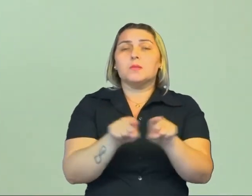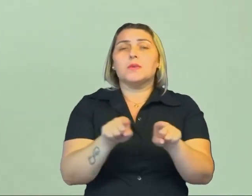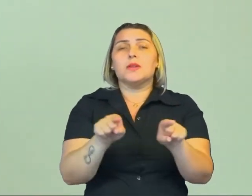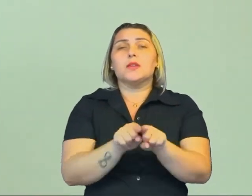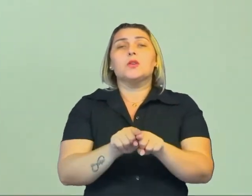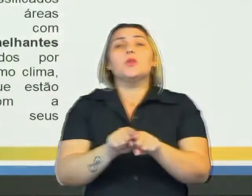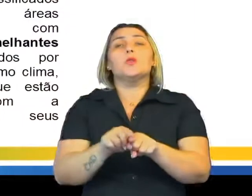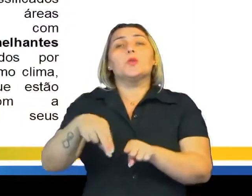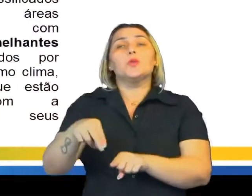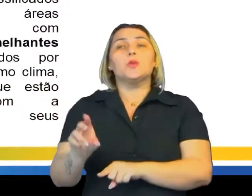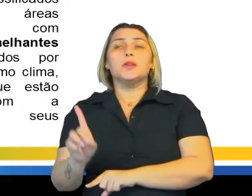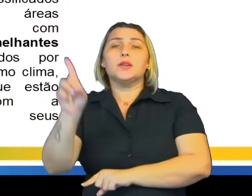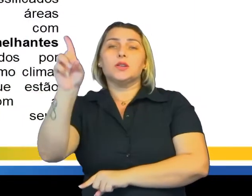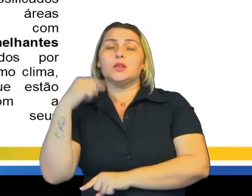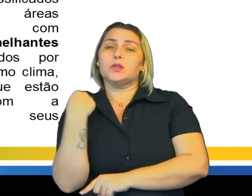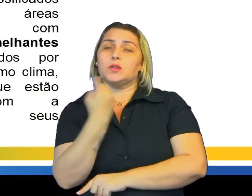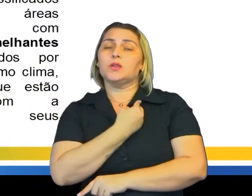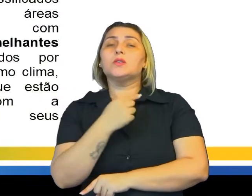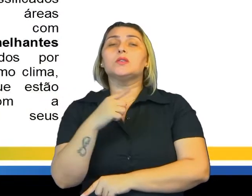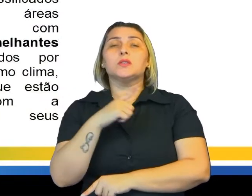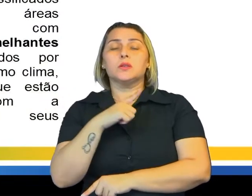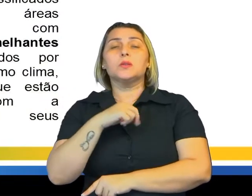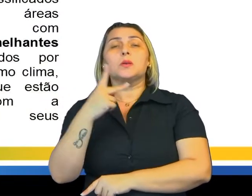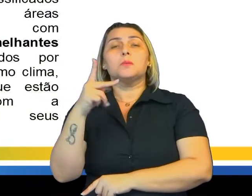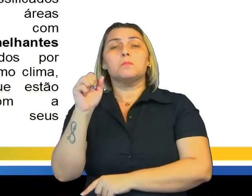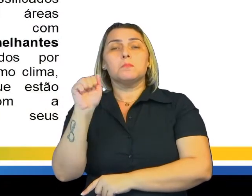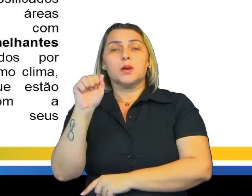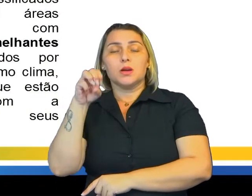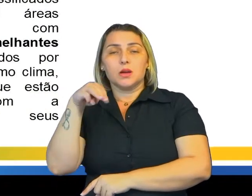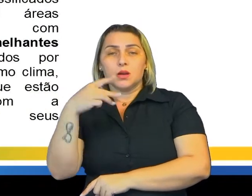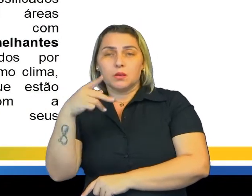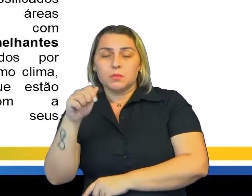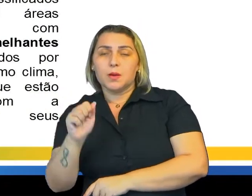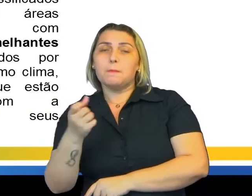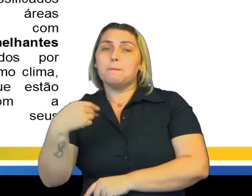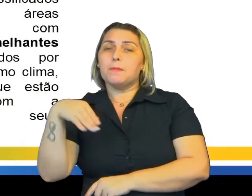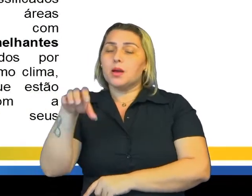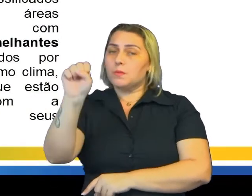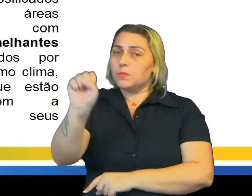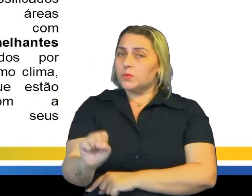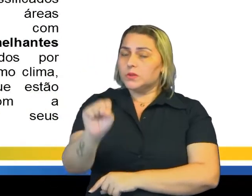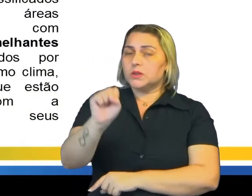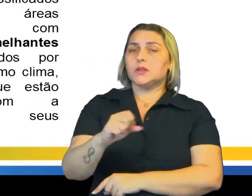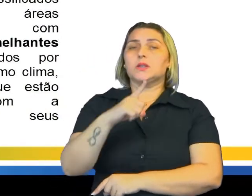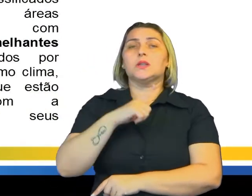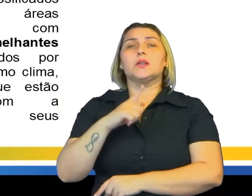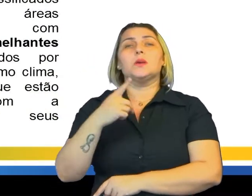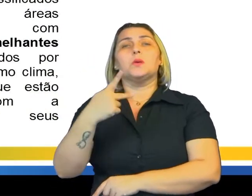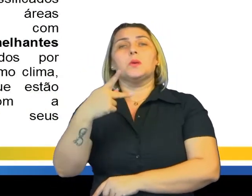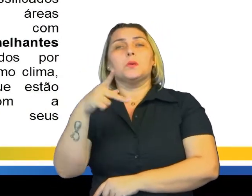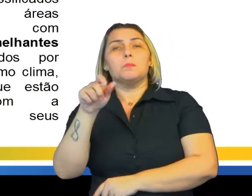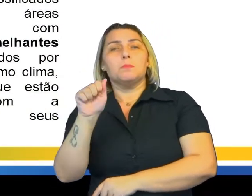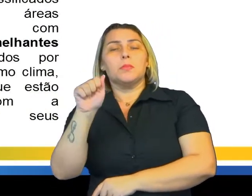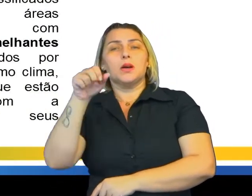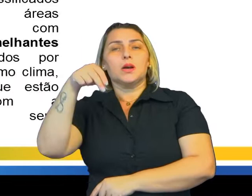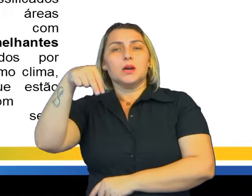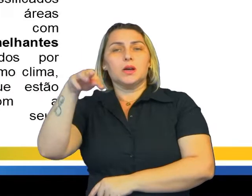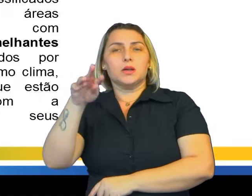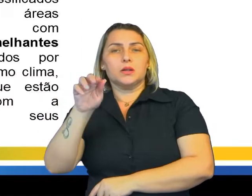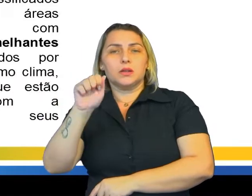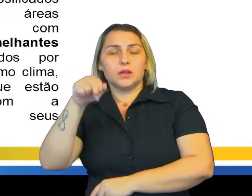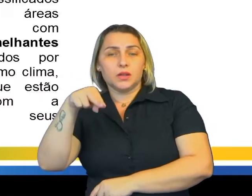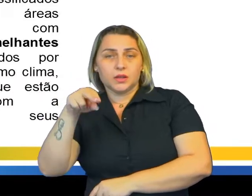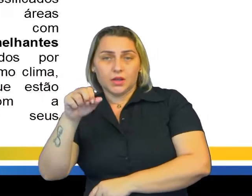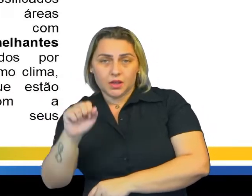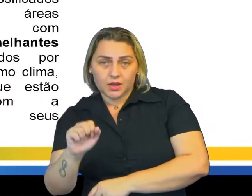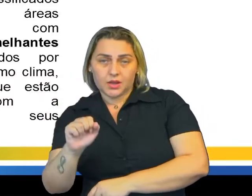litoral nordestino. Nós temos os Pampas, que é mais para o sul, e nós temos o Pantanal, que está